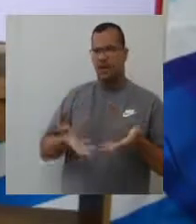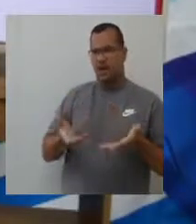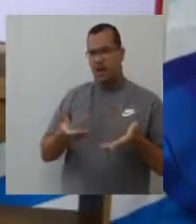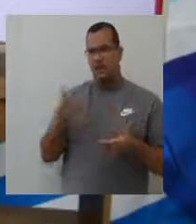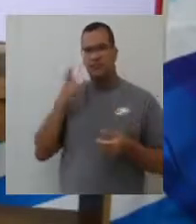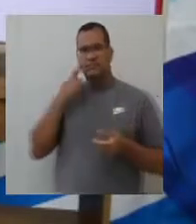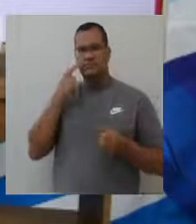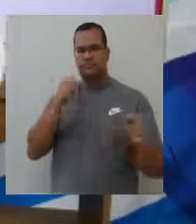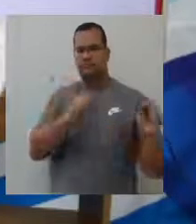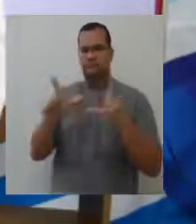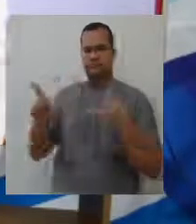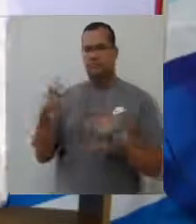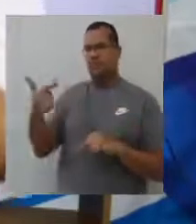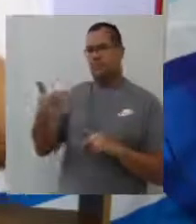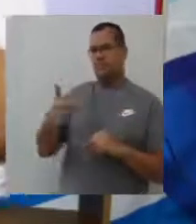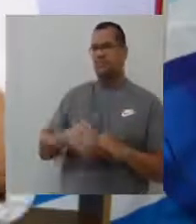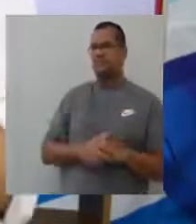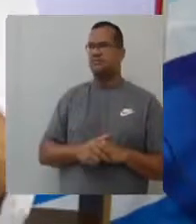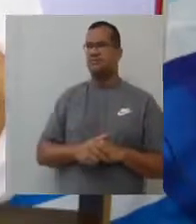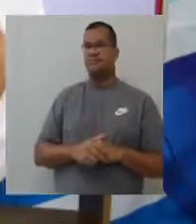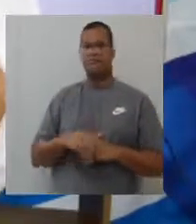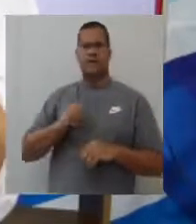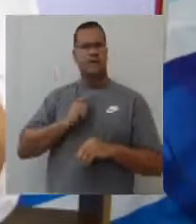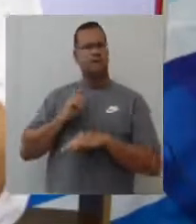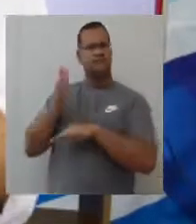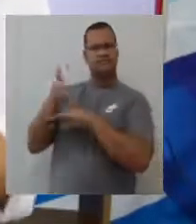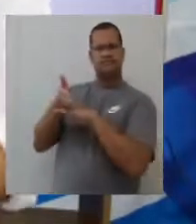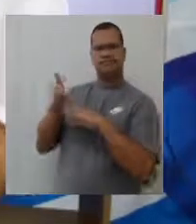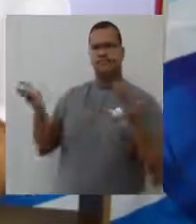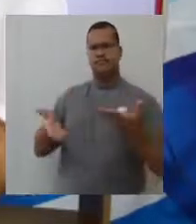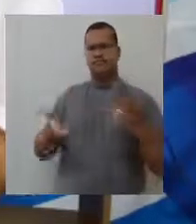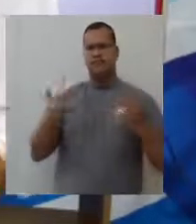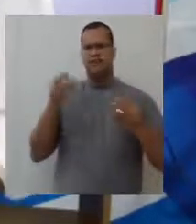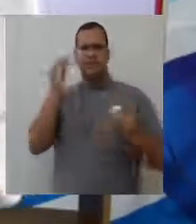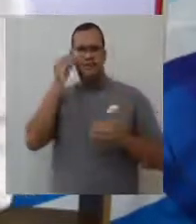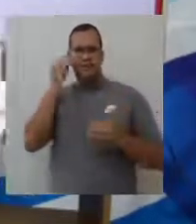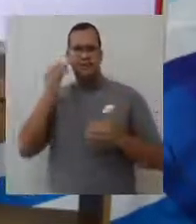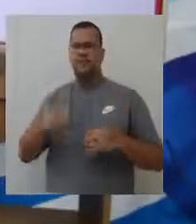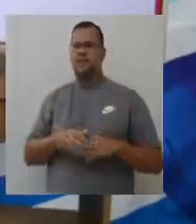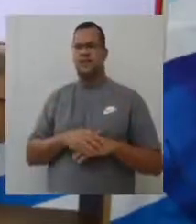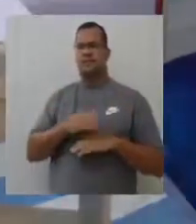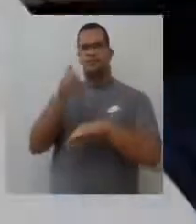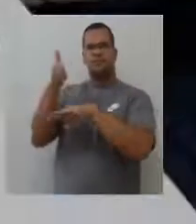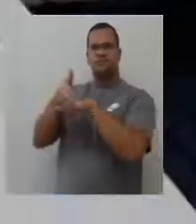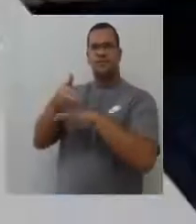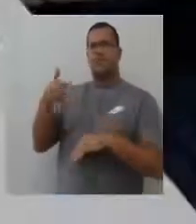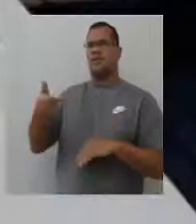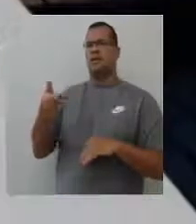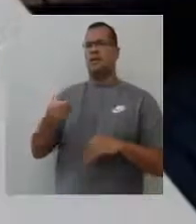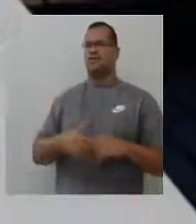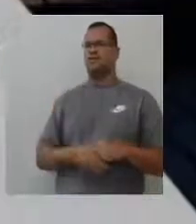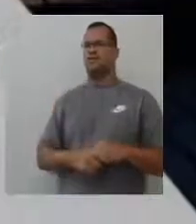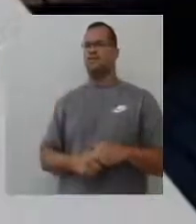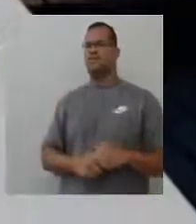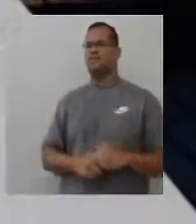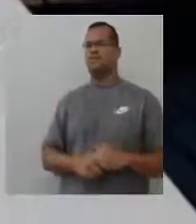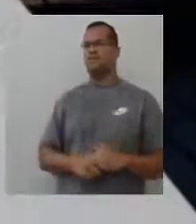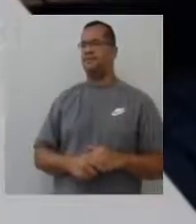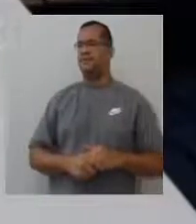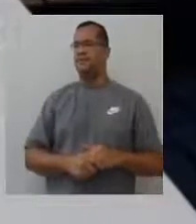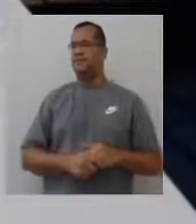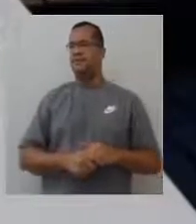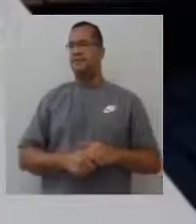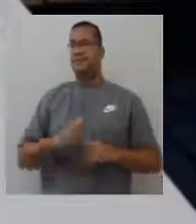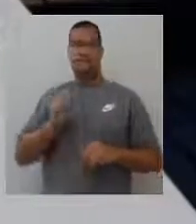para a câmera 2. Porque iremos fazer um experimento nesse exato momento. Vamos lá, pessoal. Câmera 2.